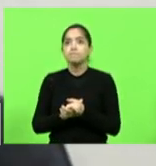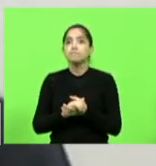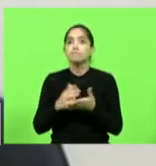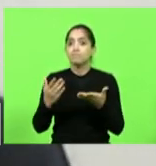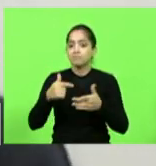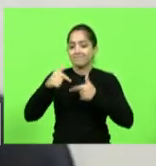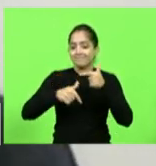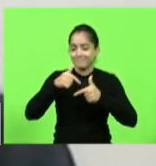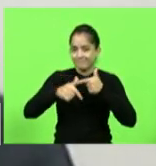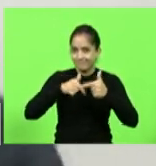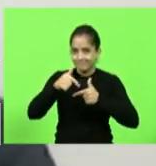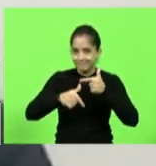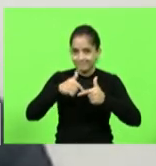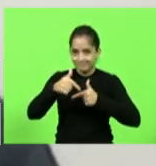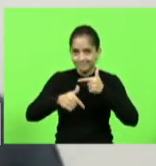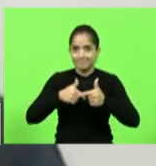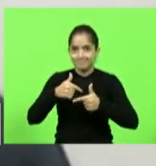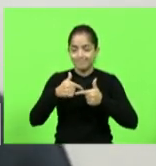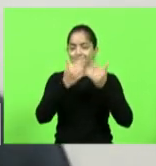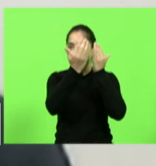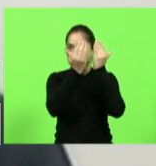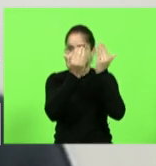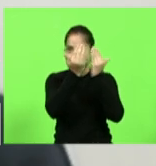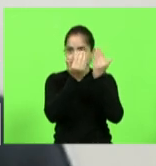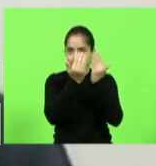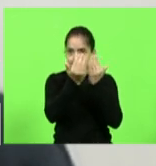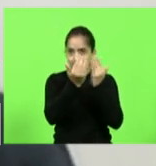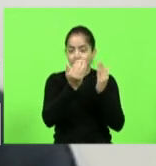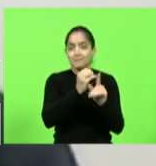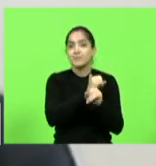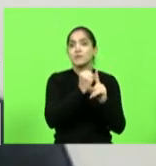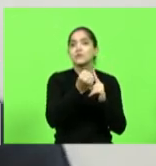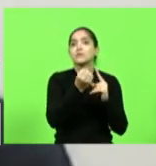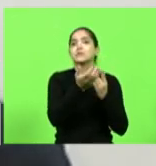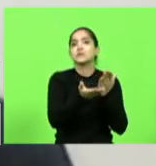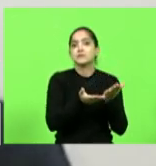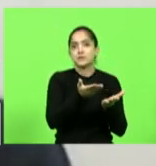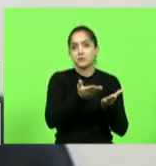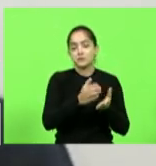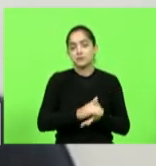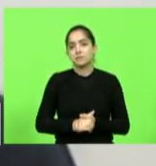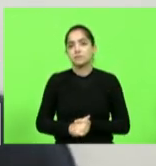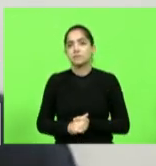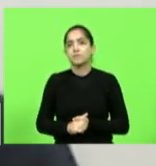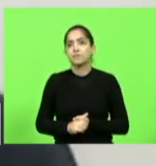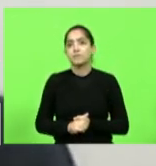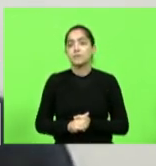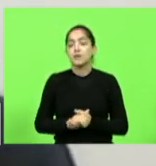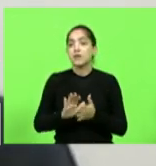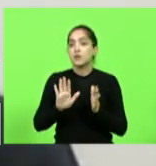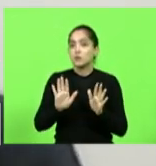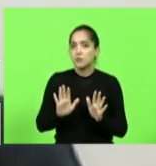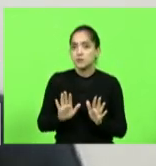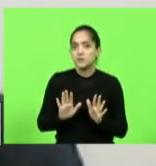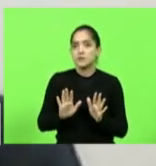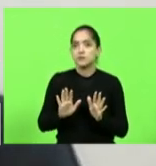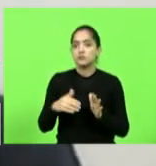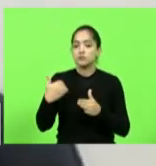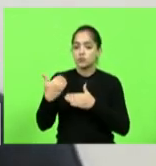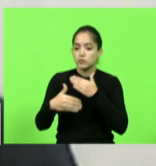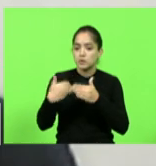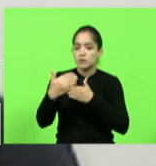com certeza, da psicologia e também do serviço social. No entanto, no decorrer